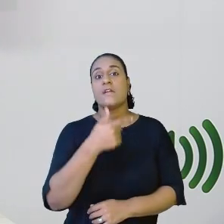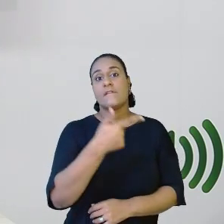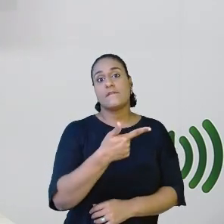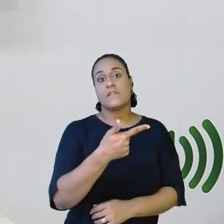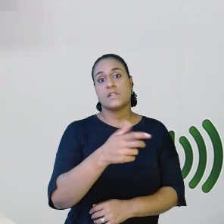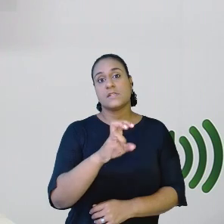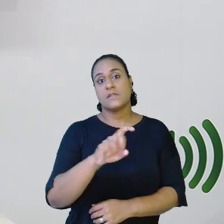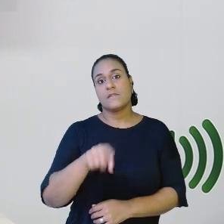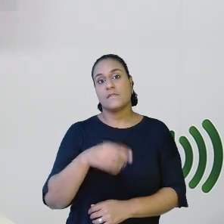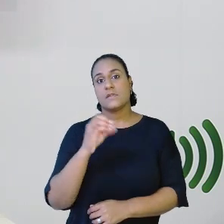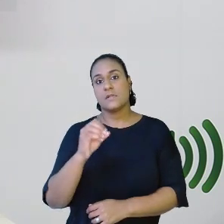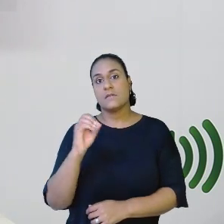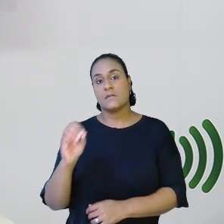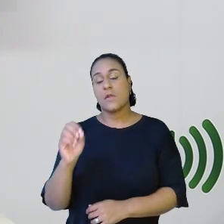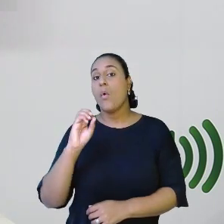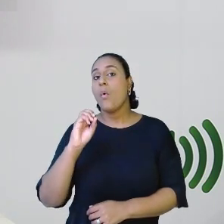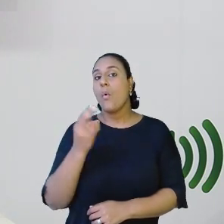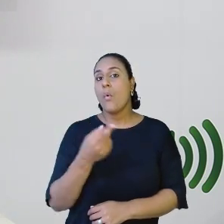25,00 ou